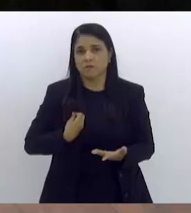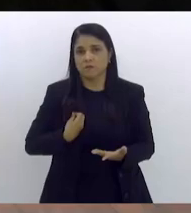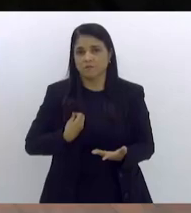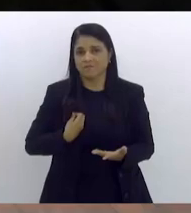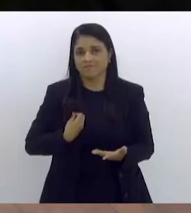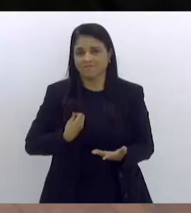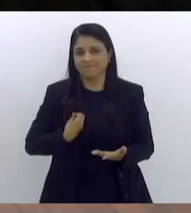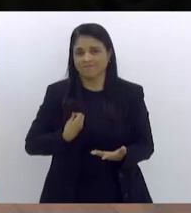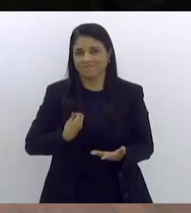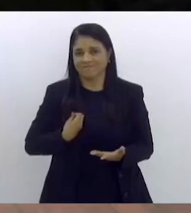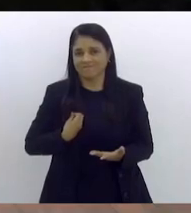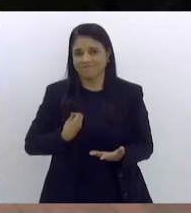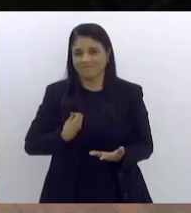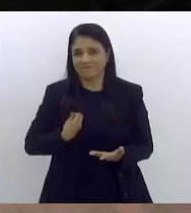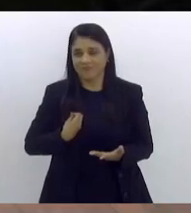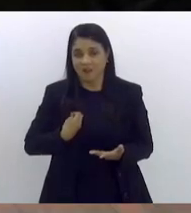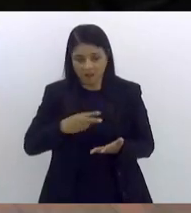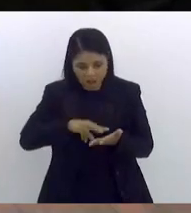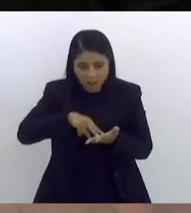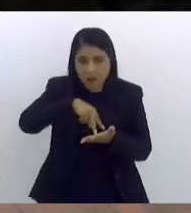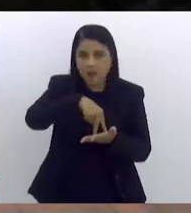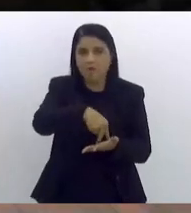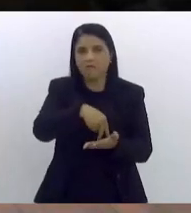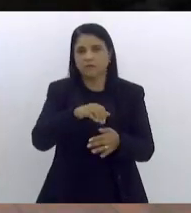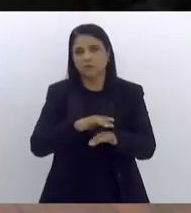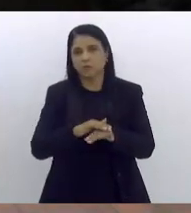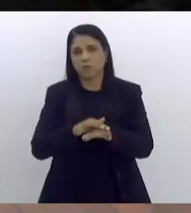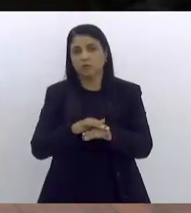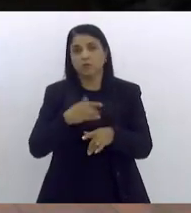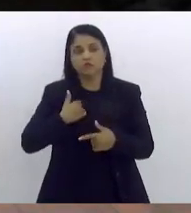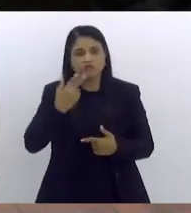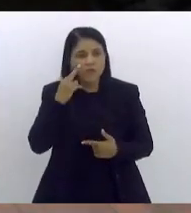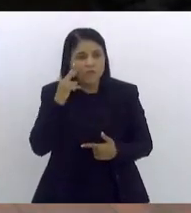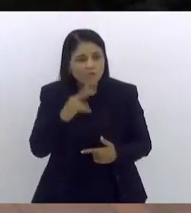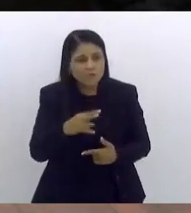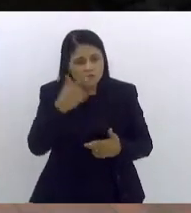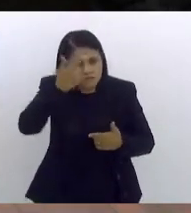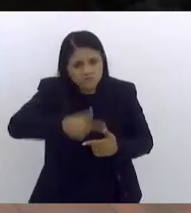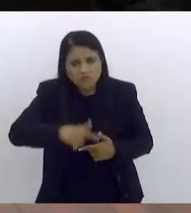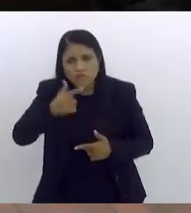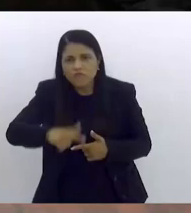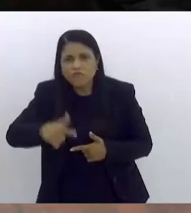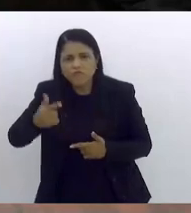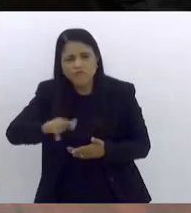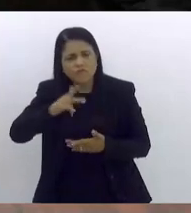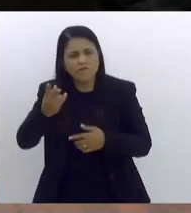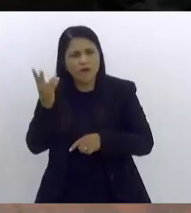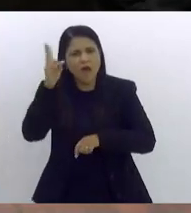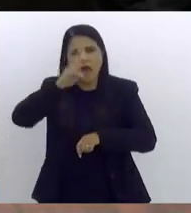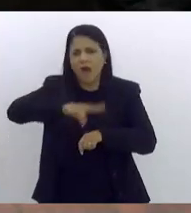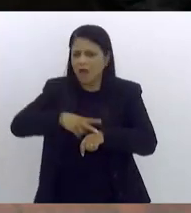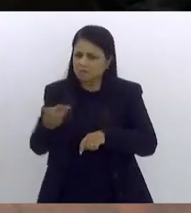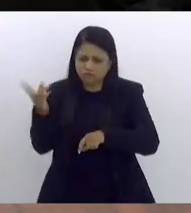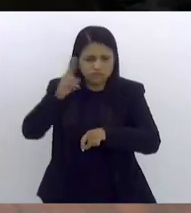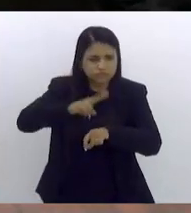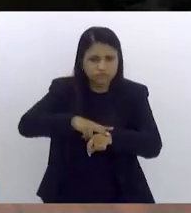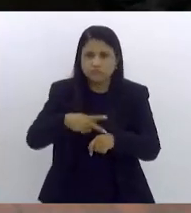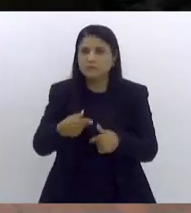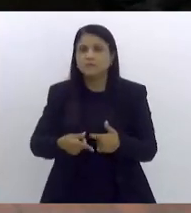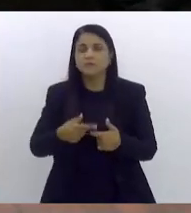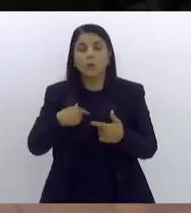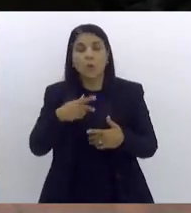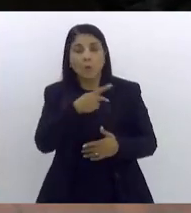doente? Eu já vi várias vezes nos hospitais um pastor ir